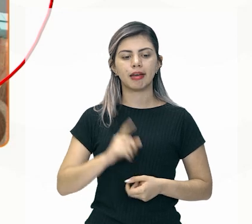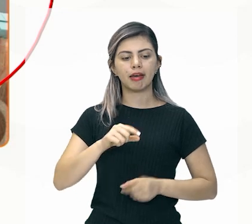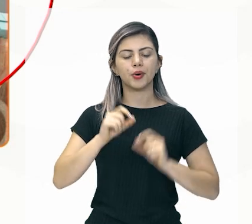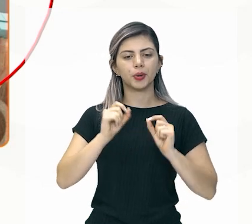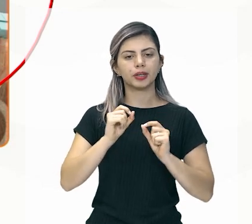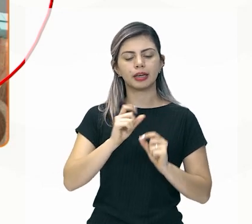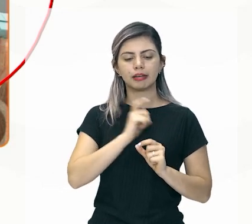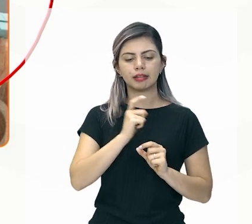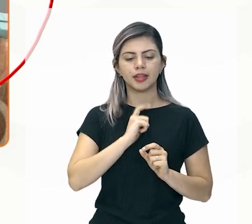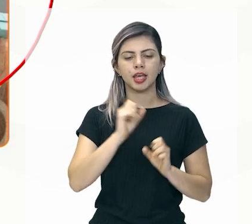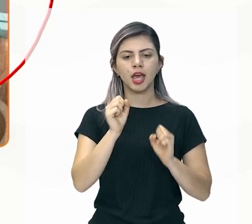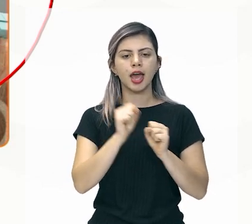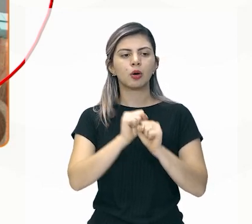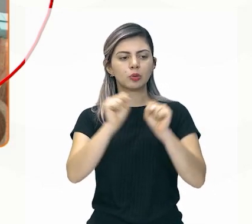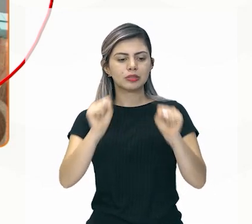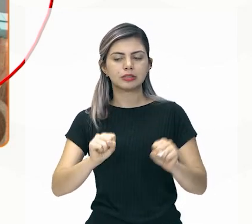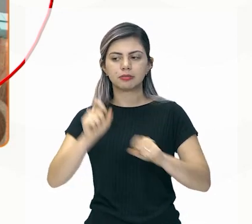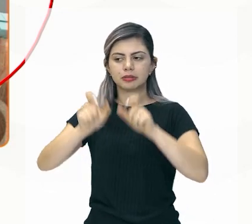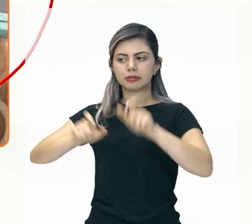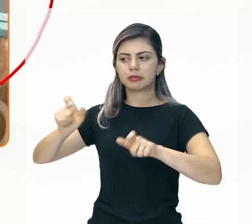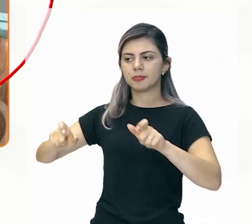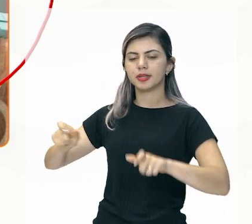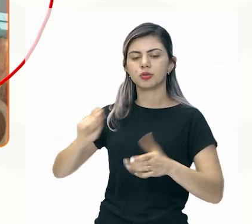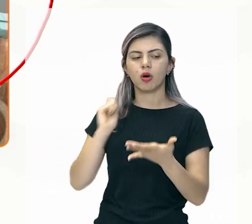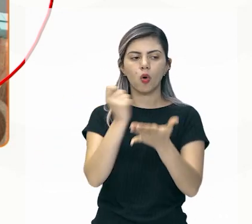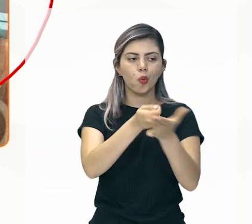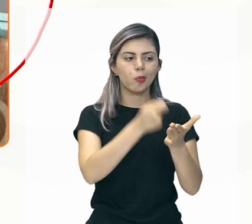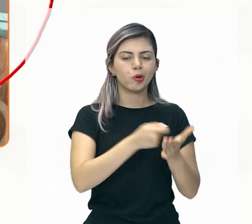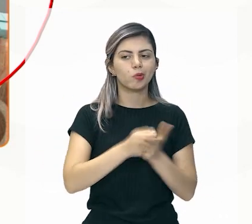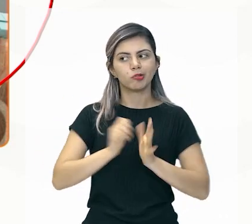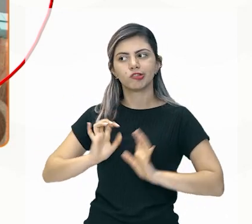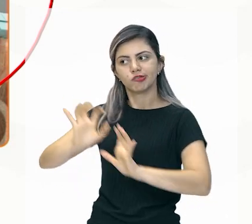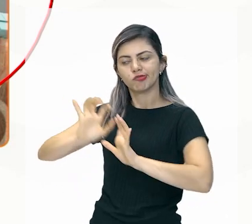todo o sistema de consumo que nós vimos no vídeo agora há pouco.